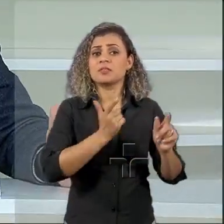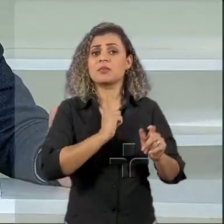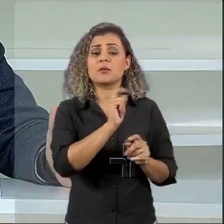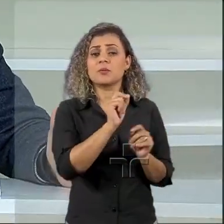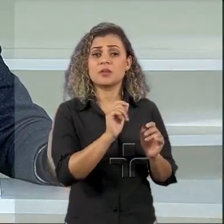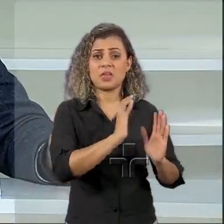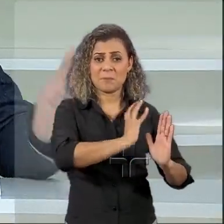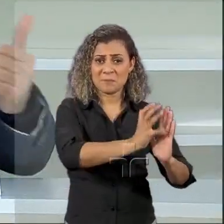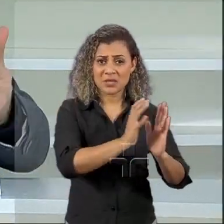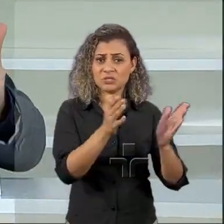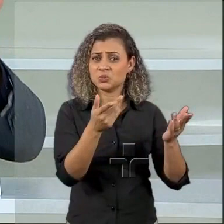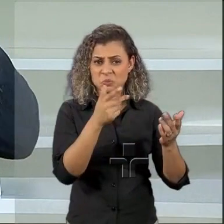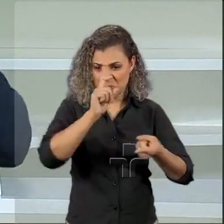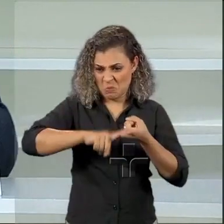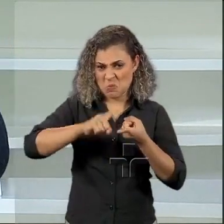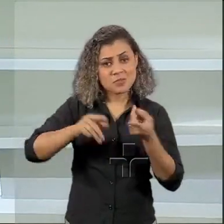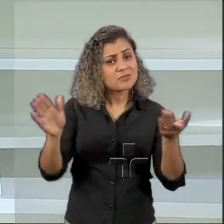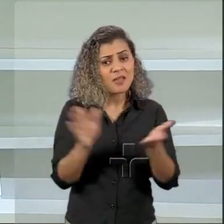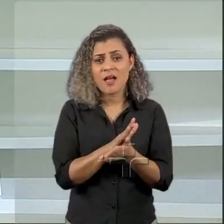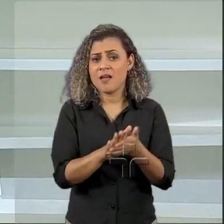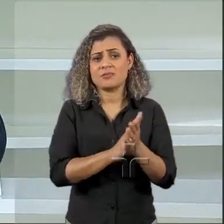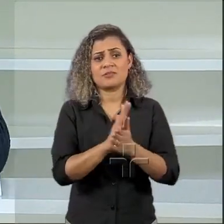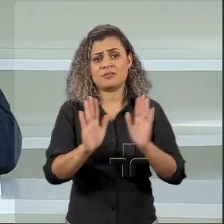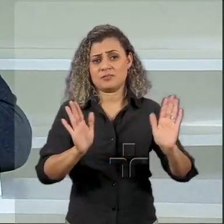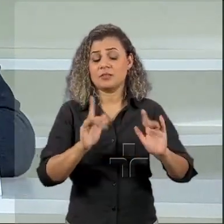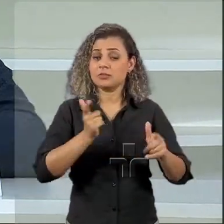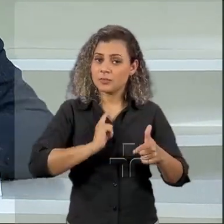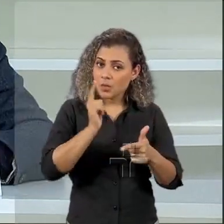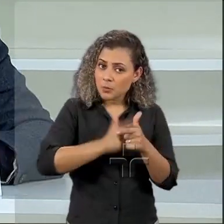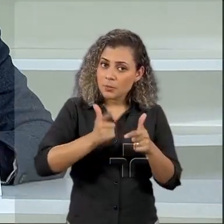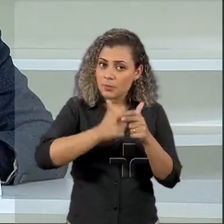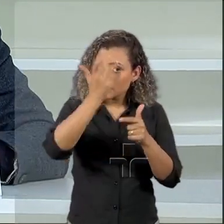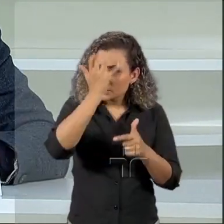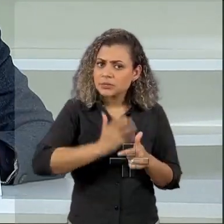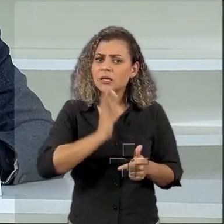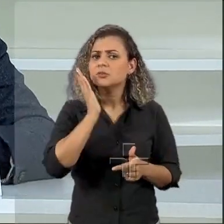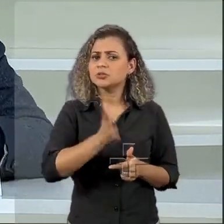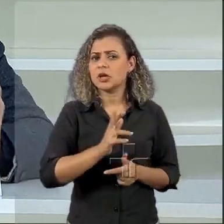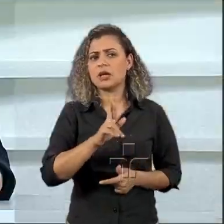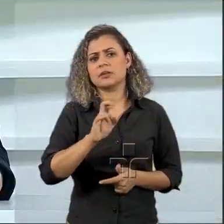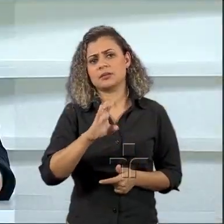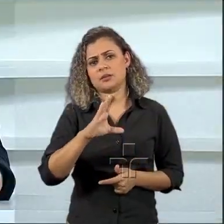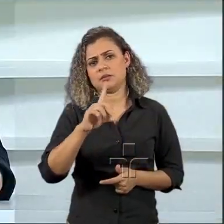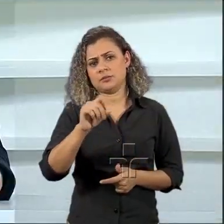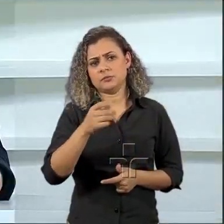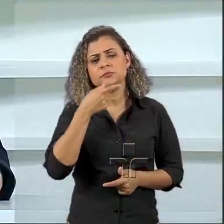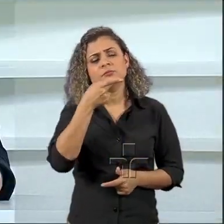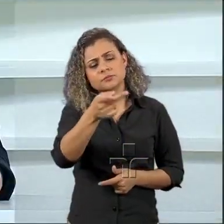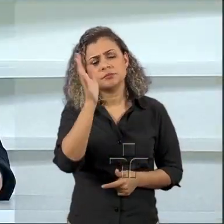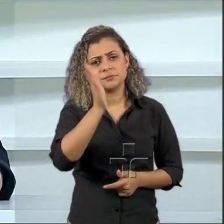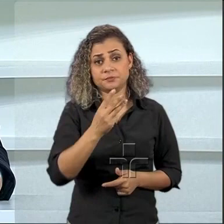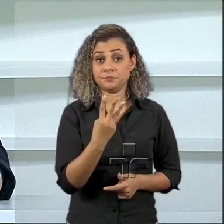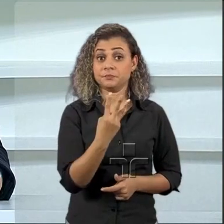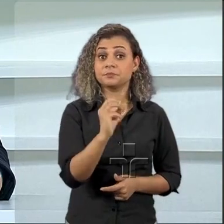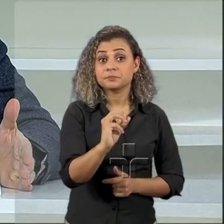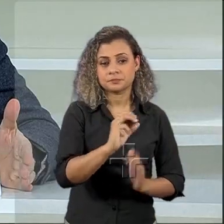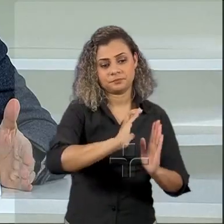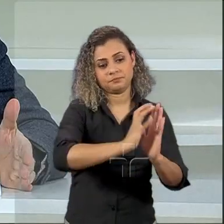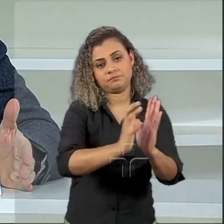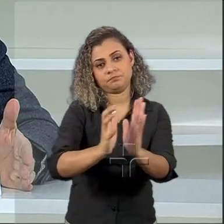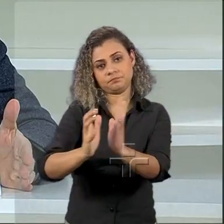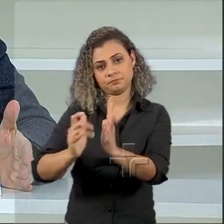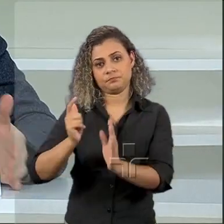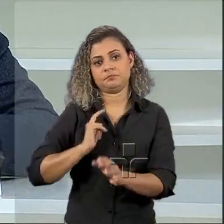mas se tem um vingar de detalhe, ninguém. Marcos. Agora, tem um problema concreto, que foi o que o Ricardo colocou. Nós temos 30 partidos representados na Câmara